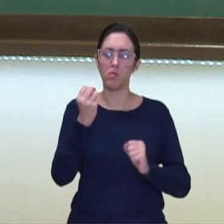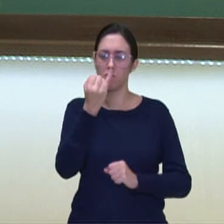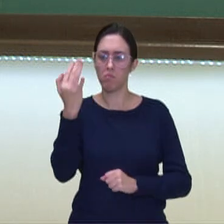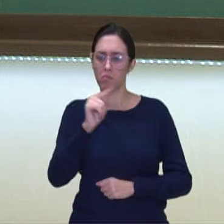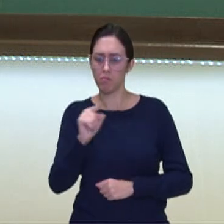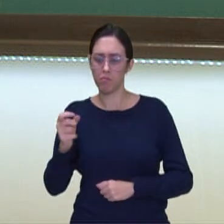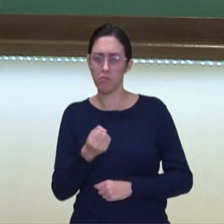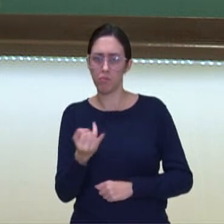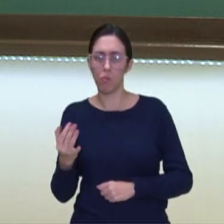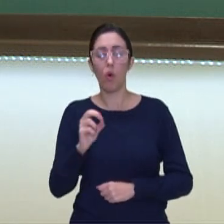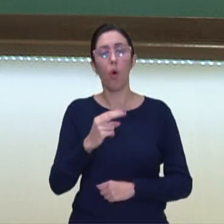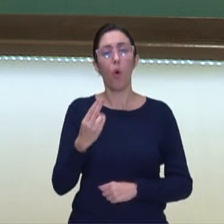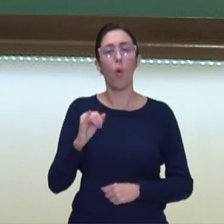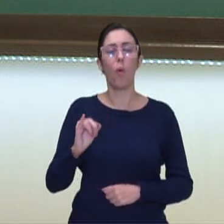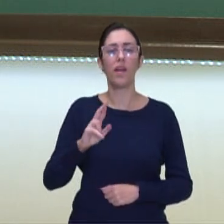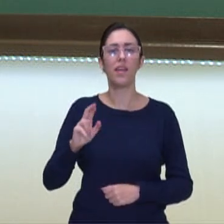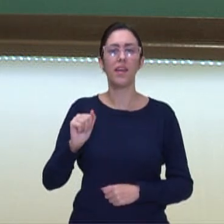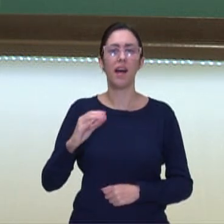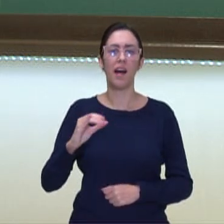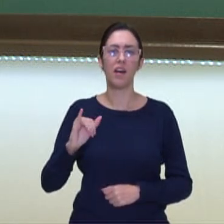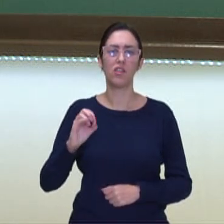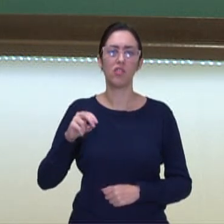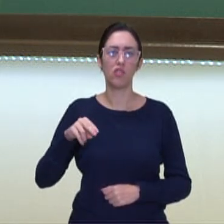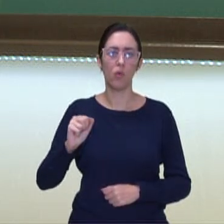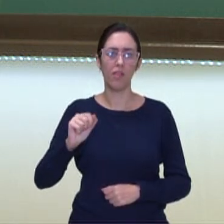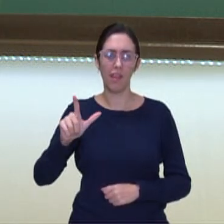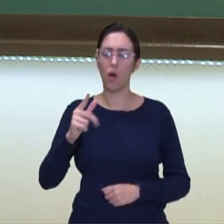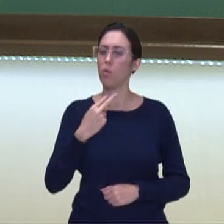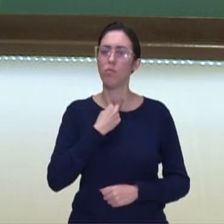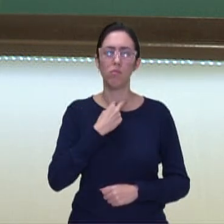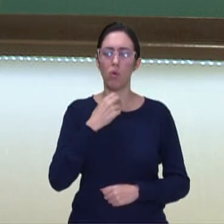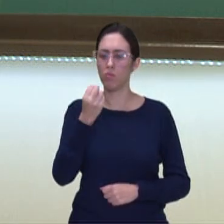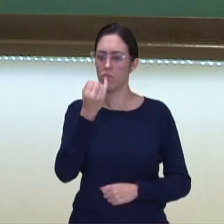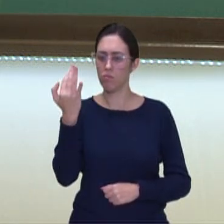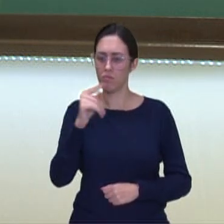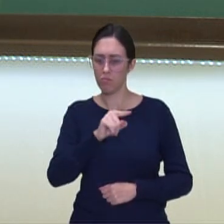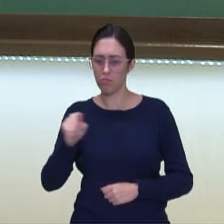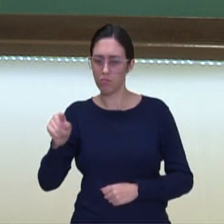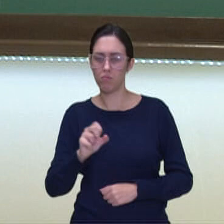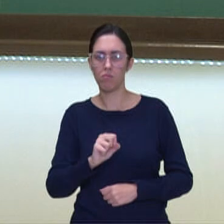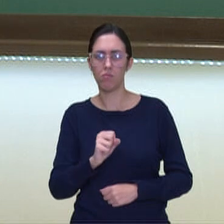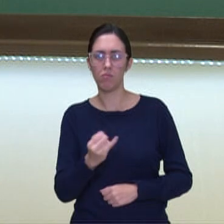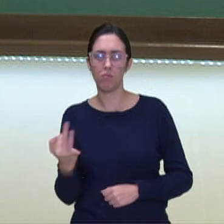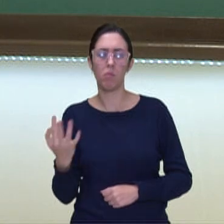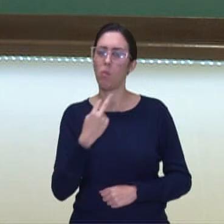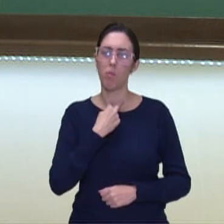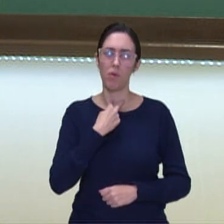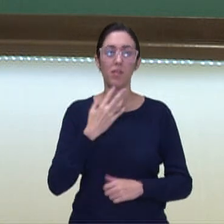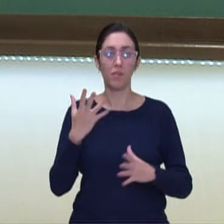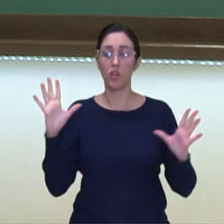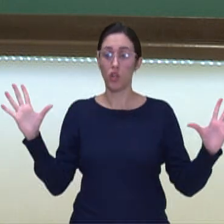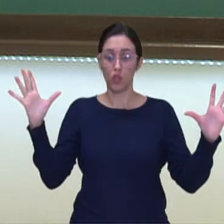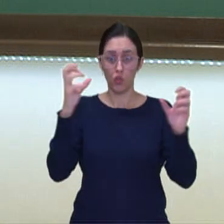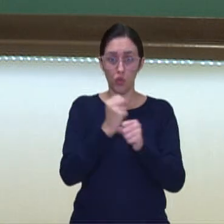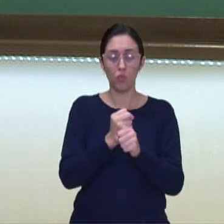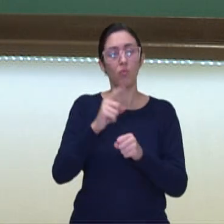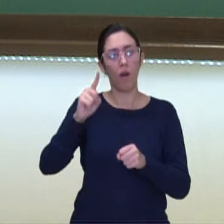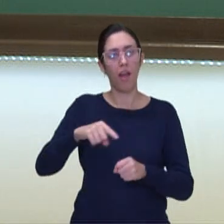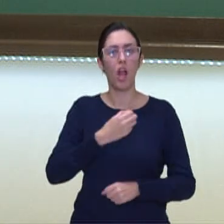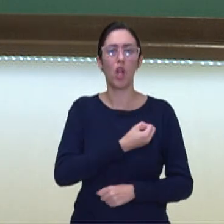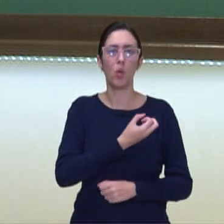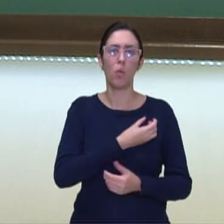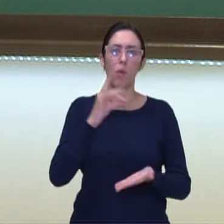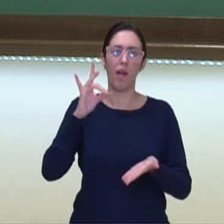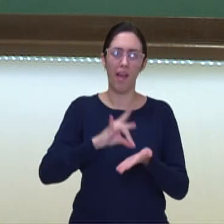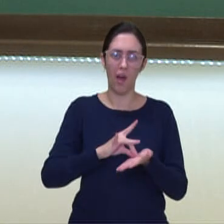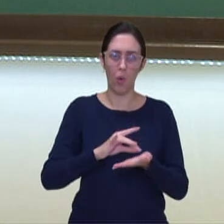números irracionais, que são os números que não podem ser escritos na forma de fração. Juntando tudo, você tem os números reais. Beleza?